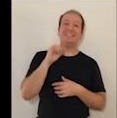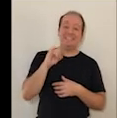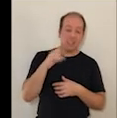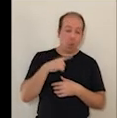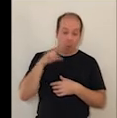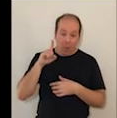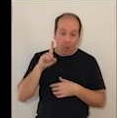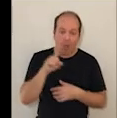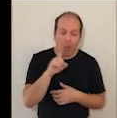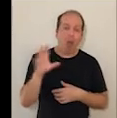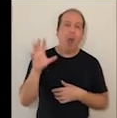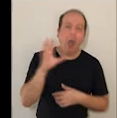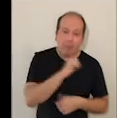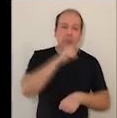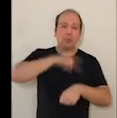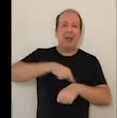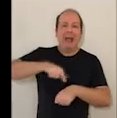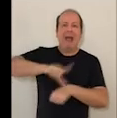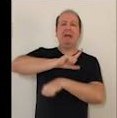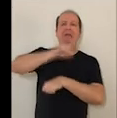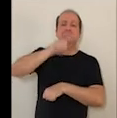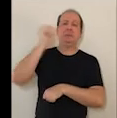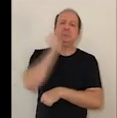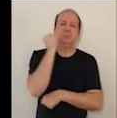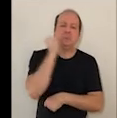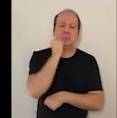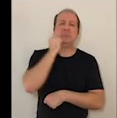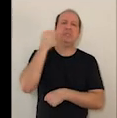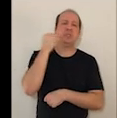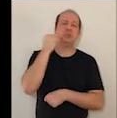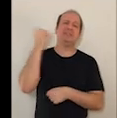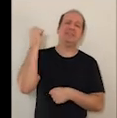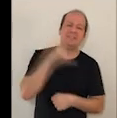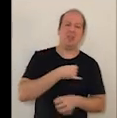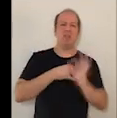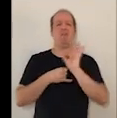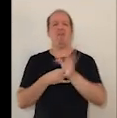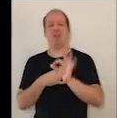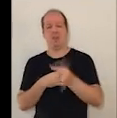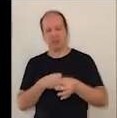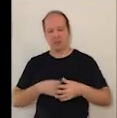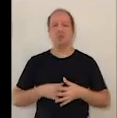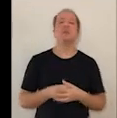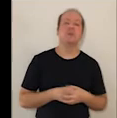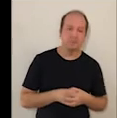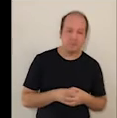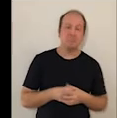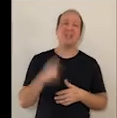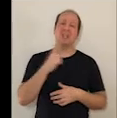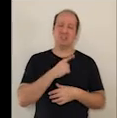chegado a tempo de atirar aquele devasso no chão. É verdade, excelência. Havia um homem no